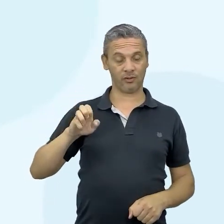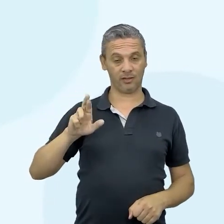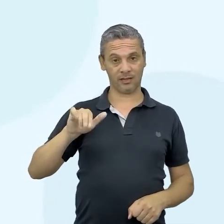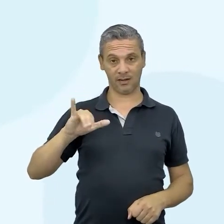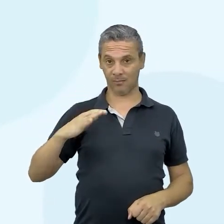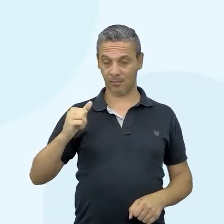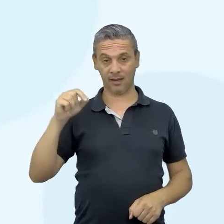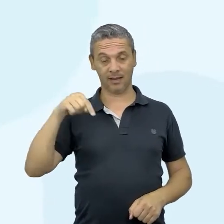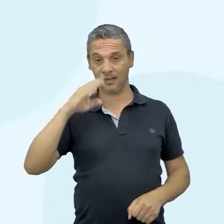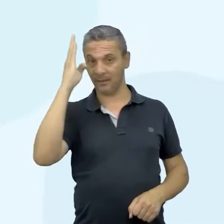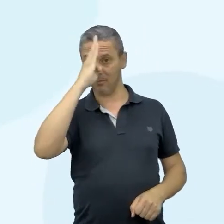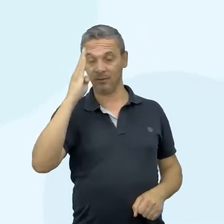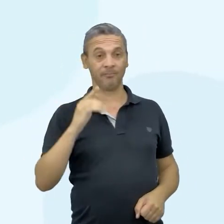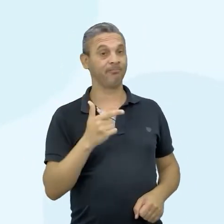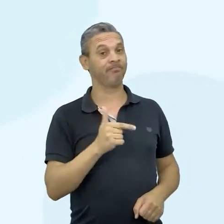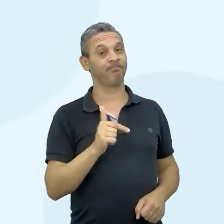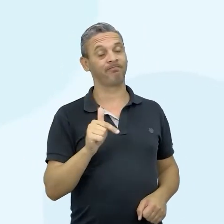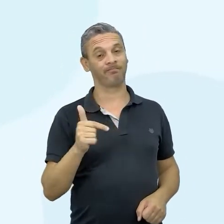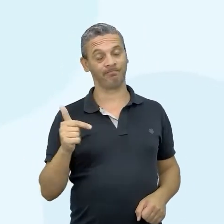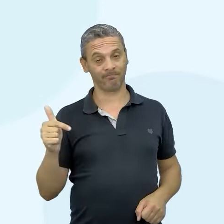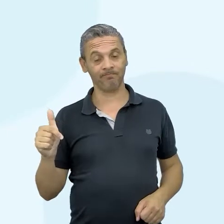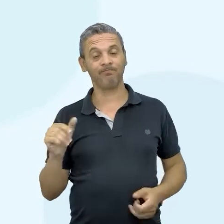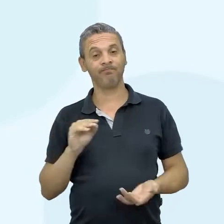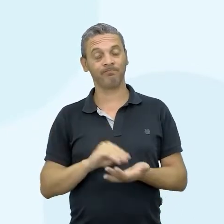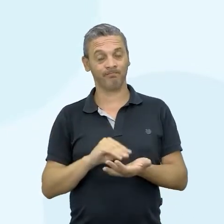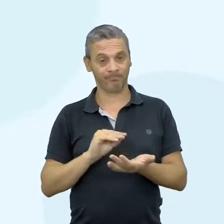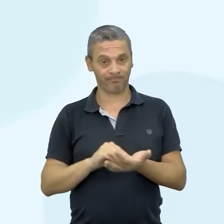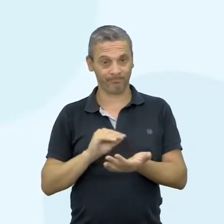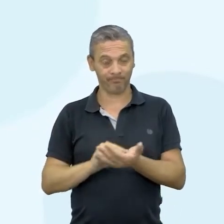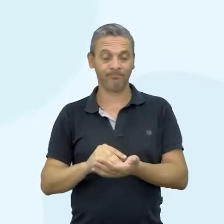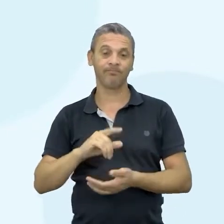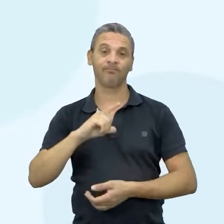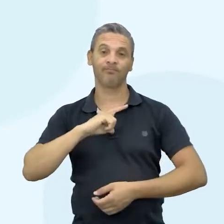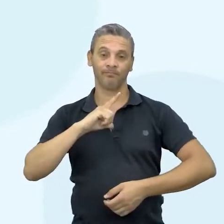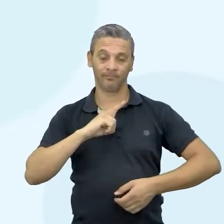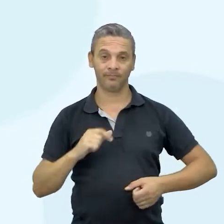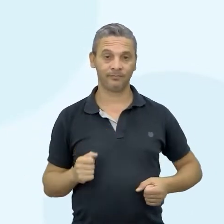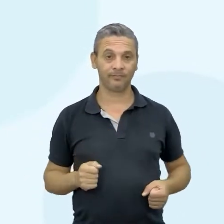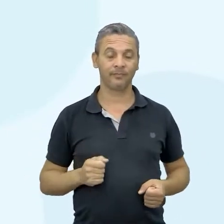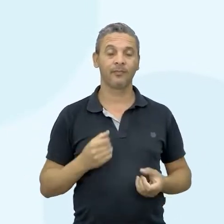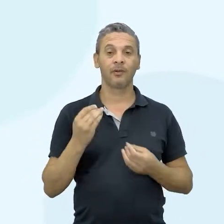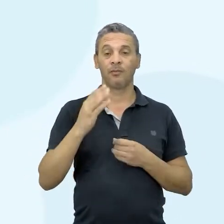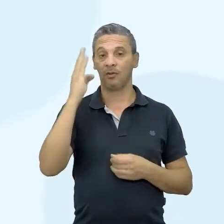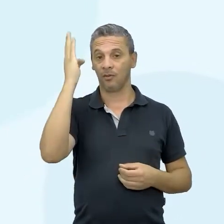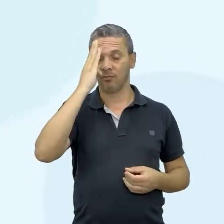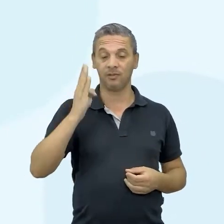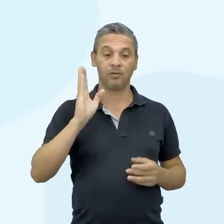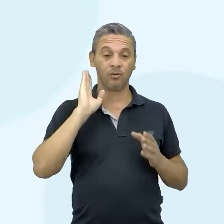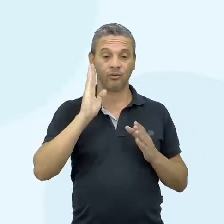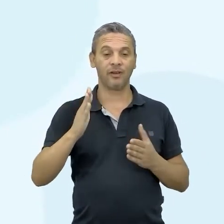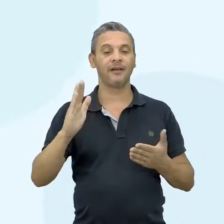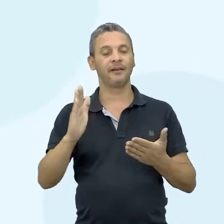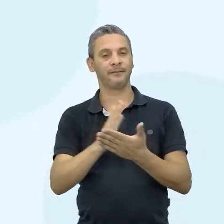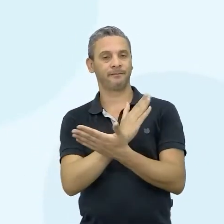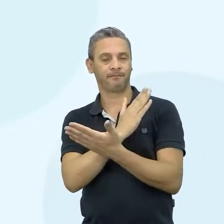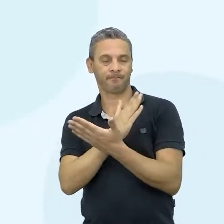Brasil não tem um solo potencial, né, viável para a produção de geotérmica, e o Brasil já tem